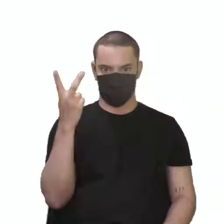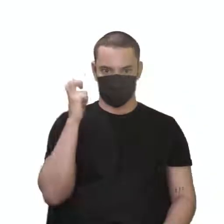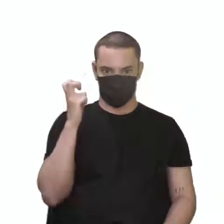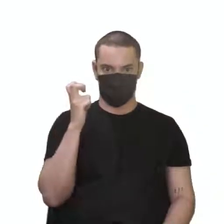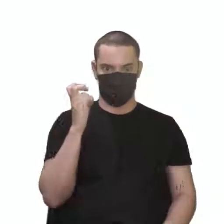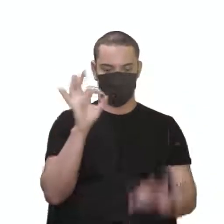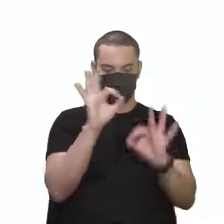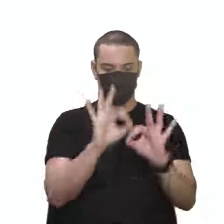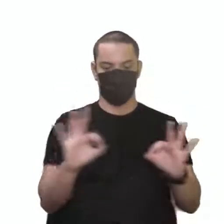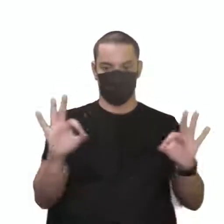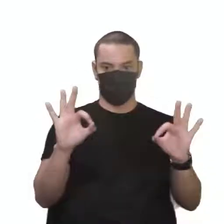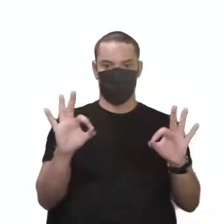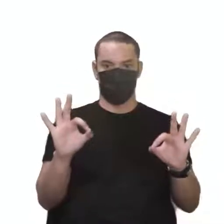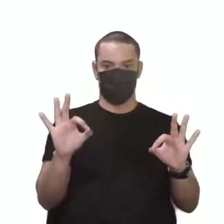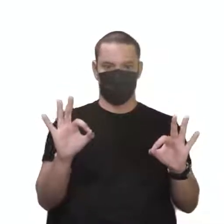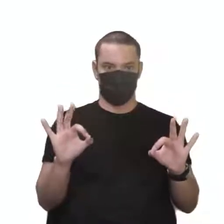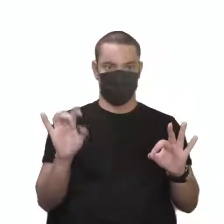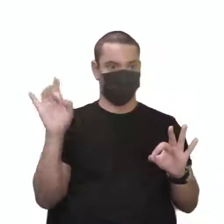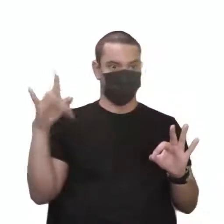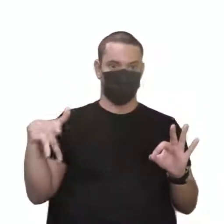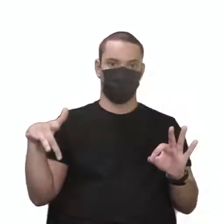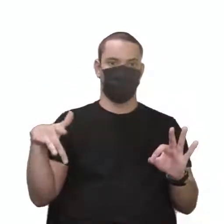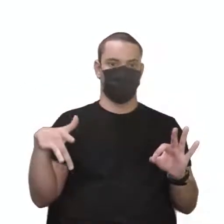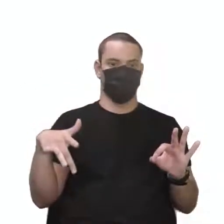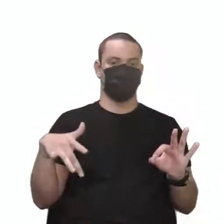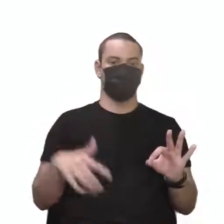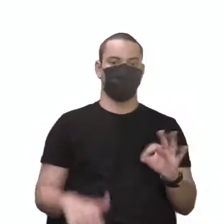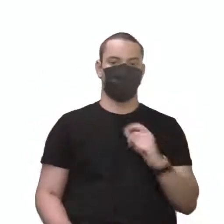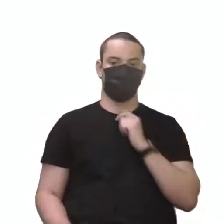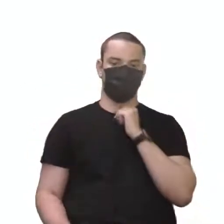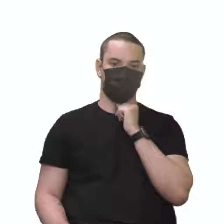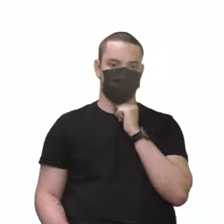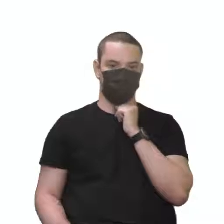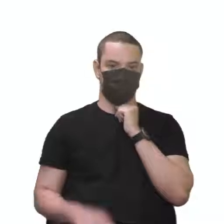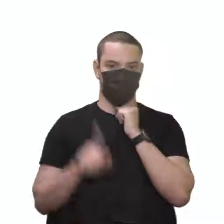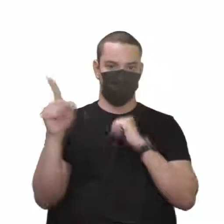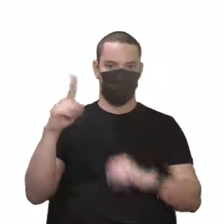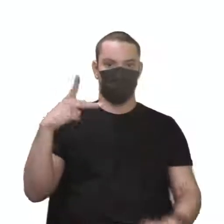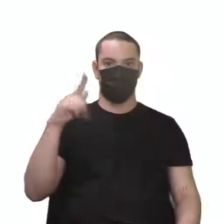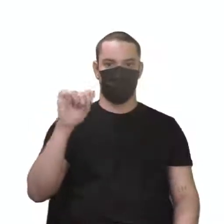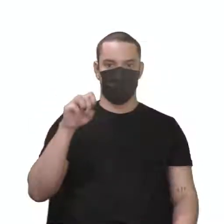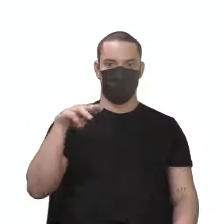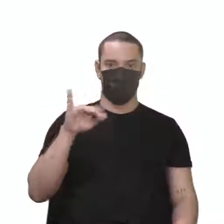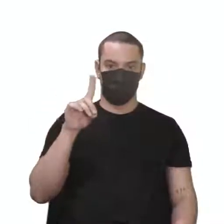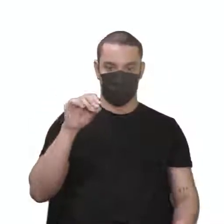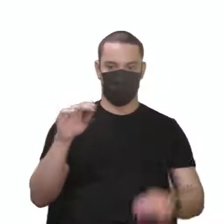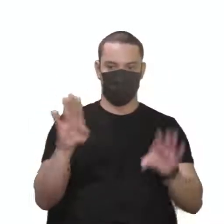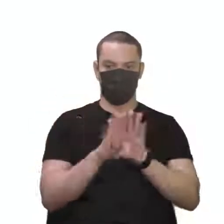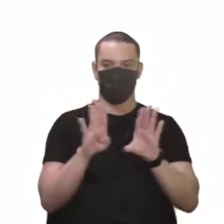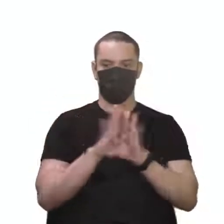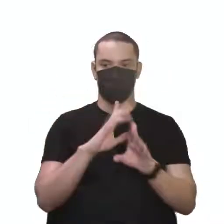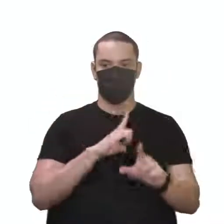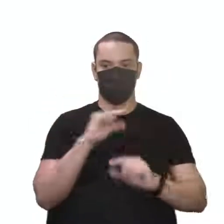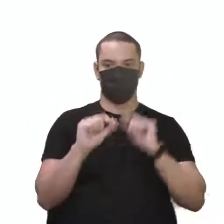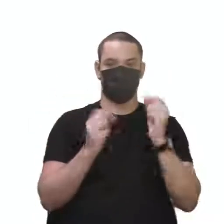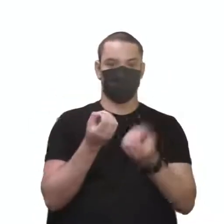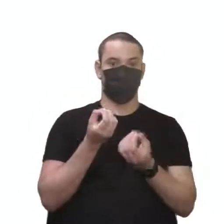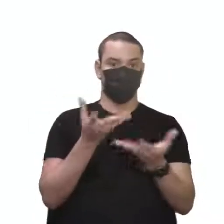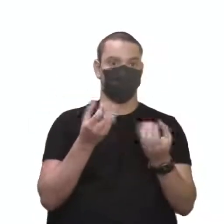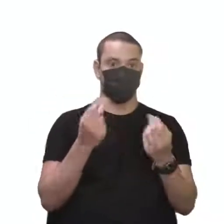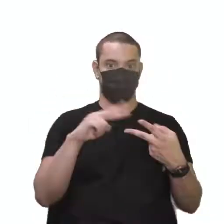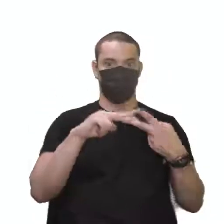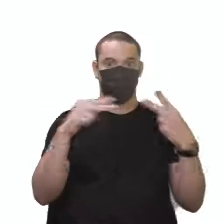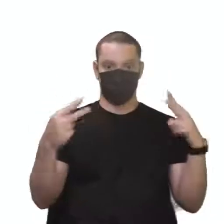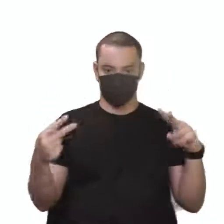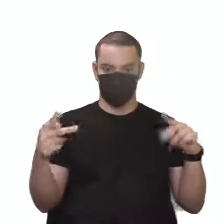ao DNA cromossomal, tá? Tá solto ali no hialoplasma. Esse plasmídio também tem informações